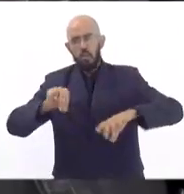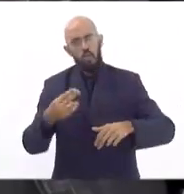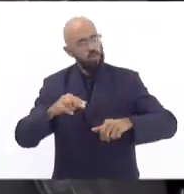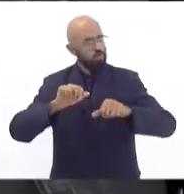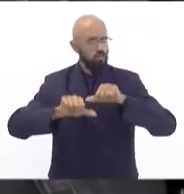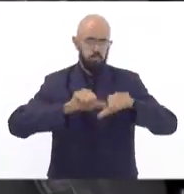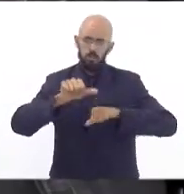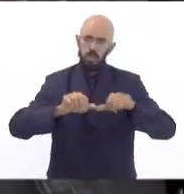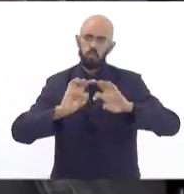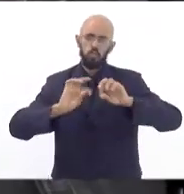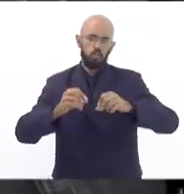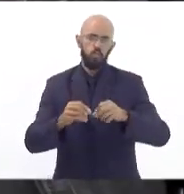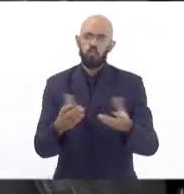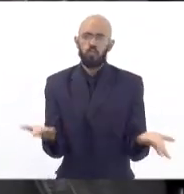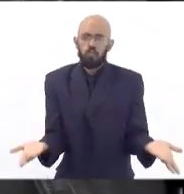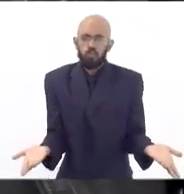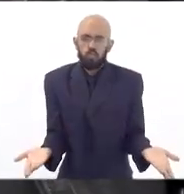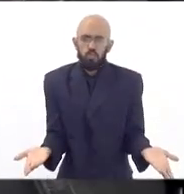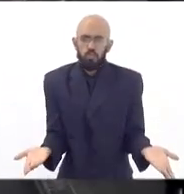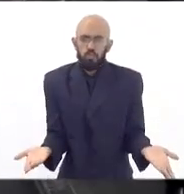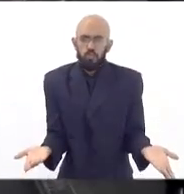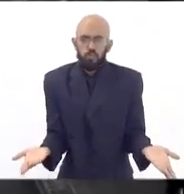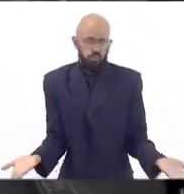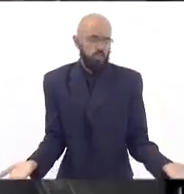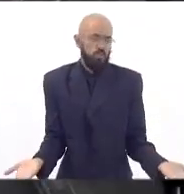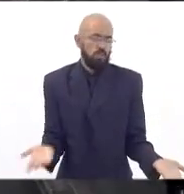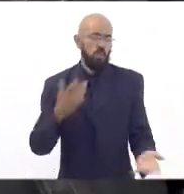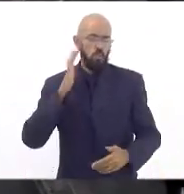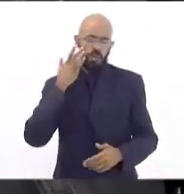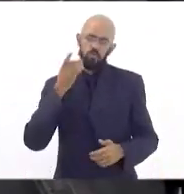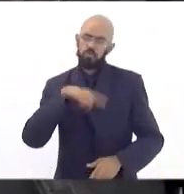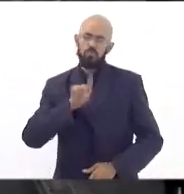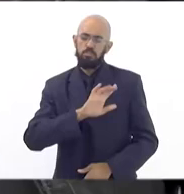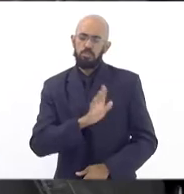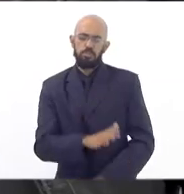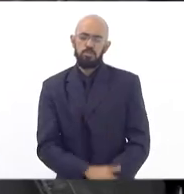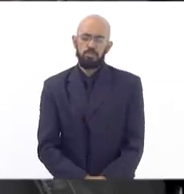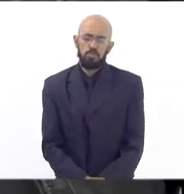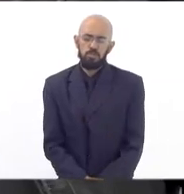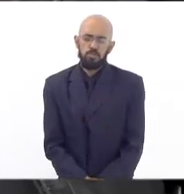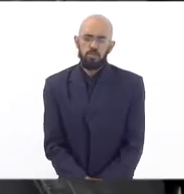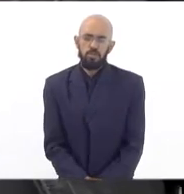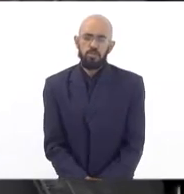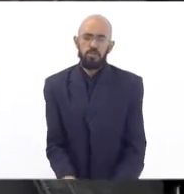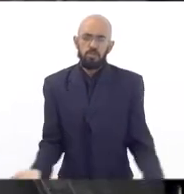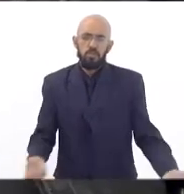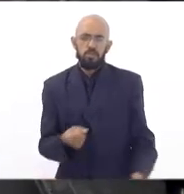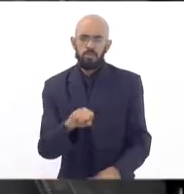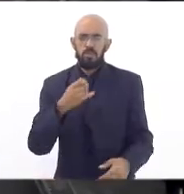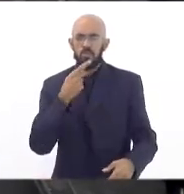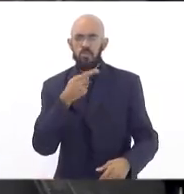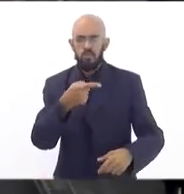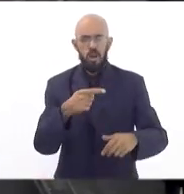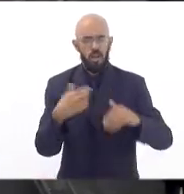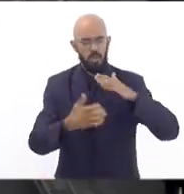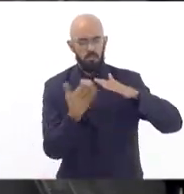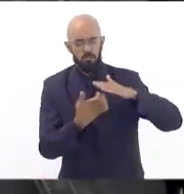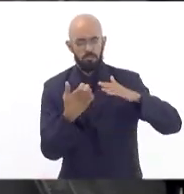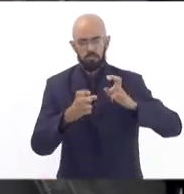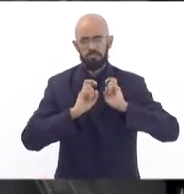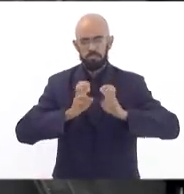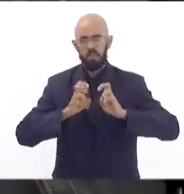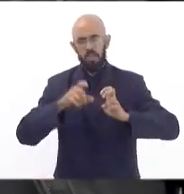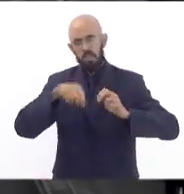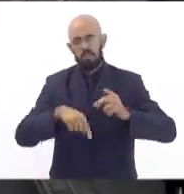os vídeos que eu tenho e eu acho que sim eu acho que é desnecessário quando você coloca aqui a SuperVia responsável